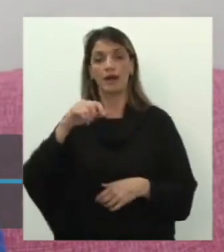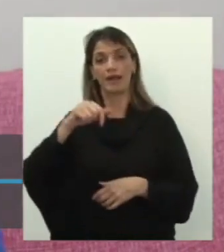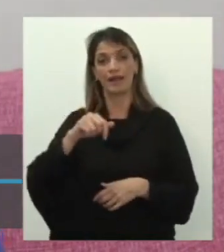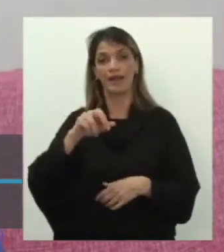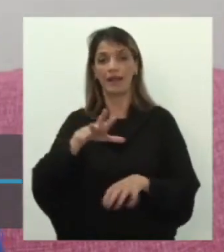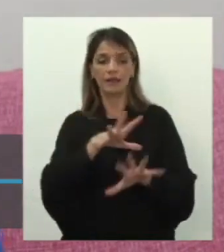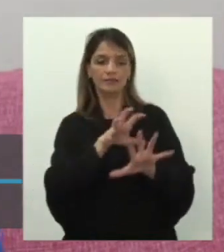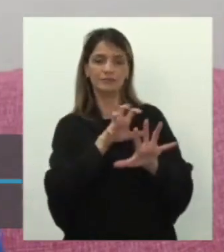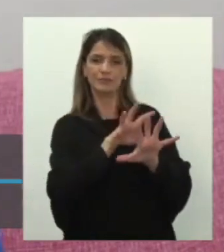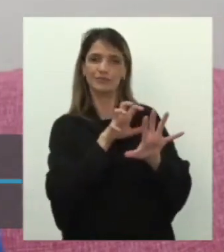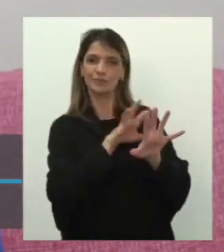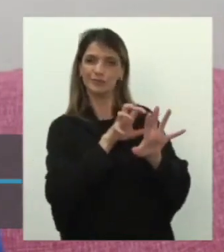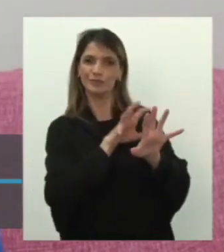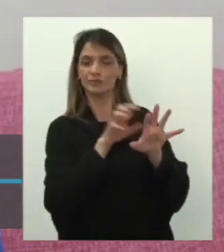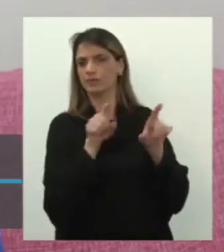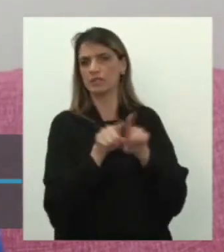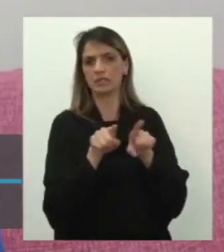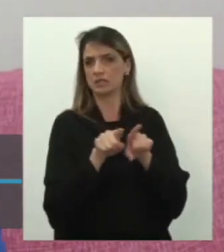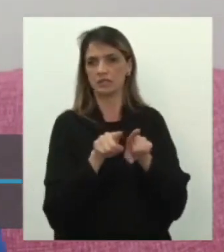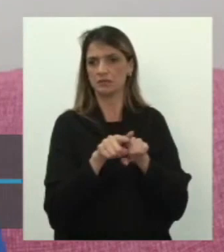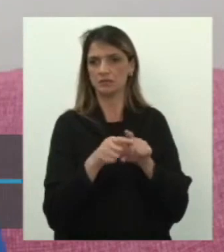nós chamamos de QR Code.